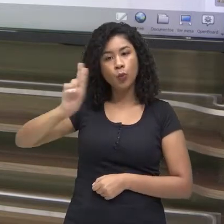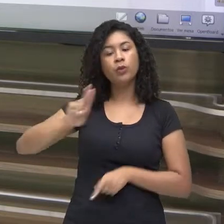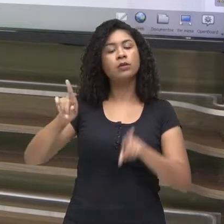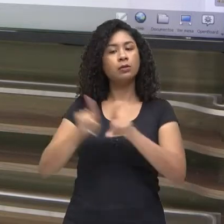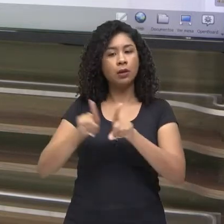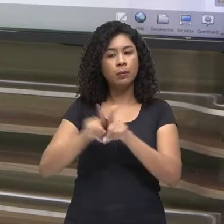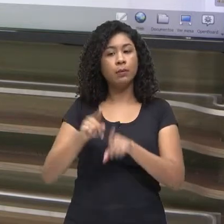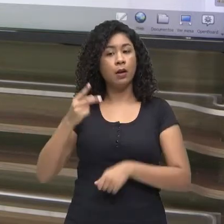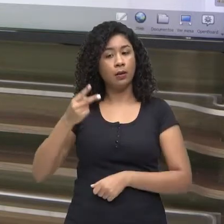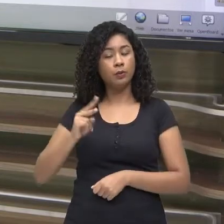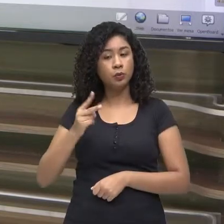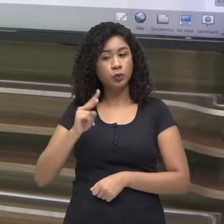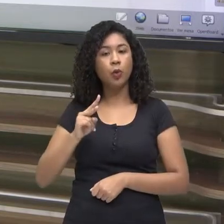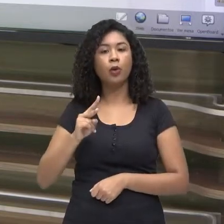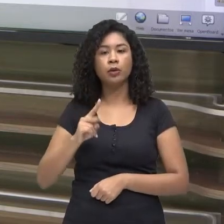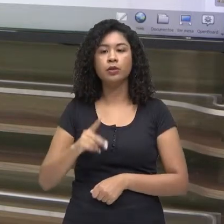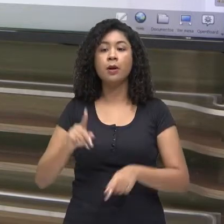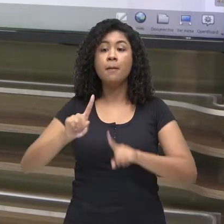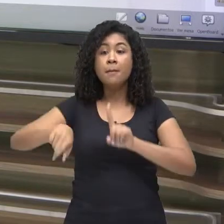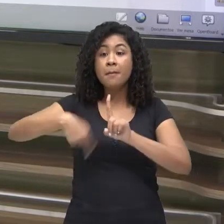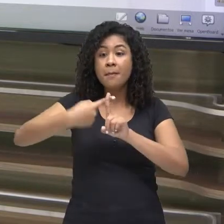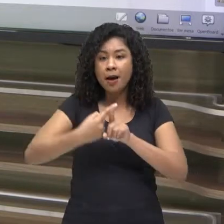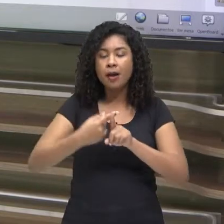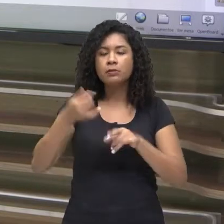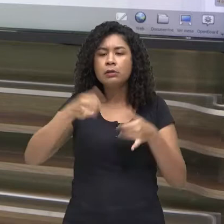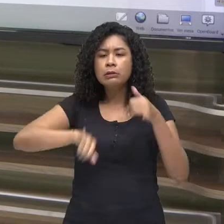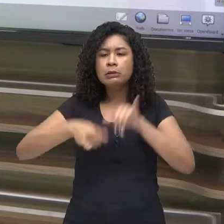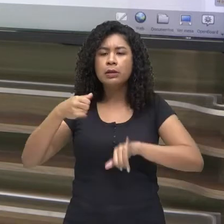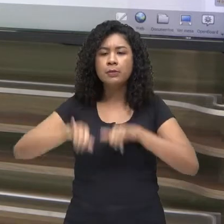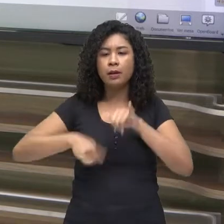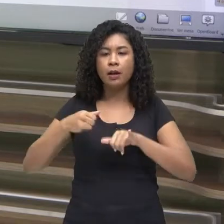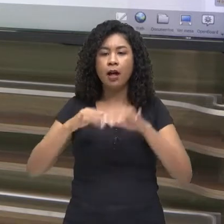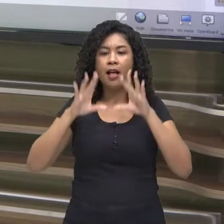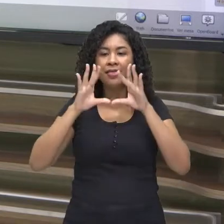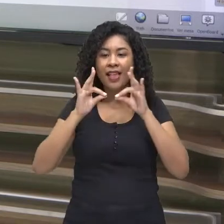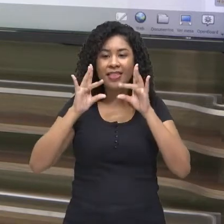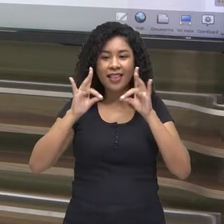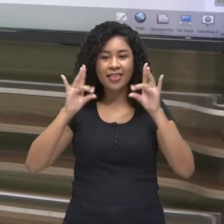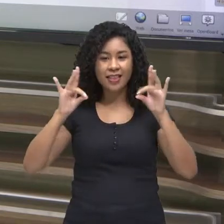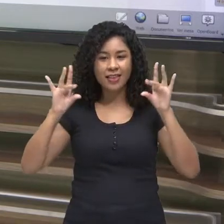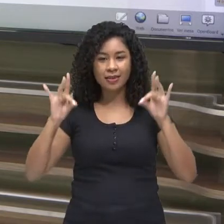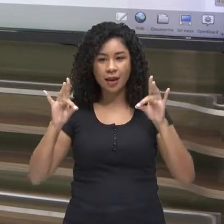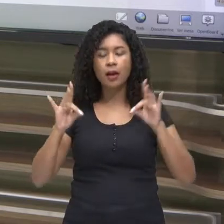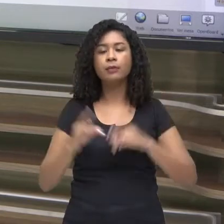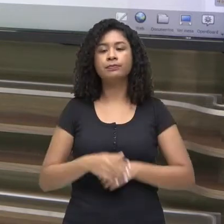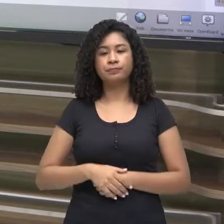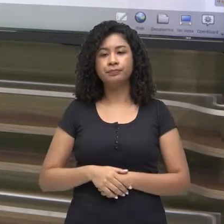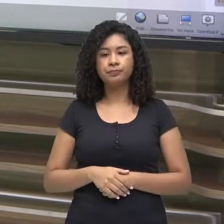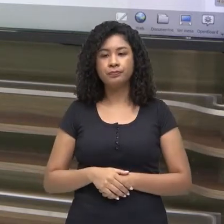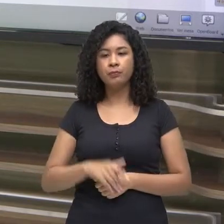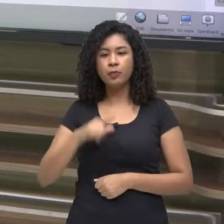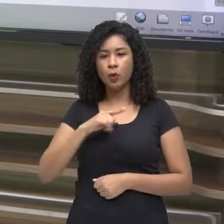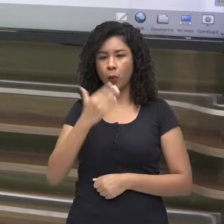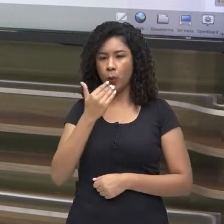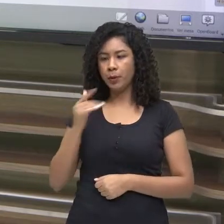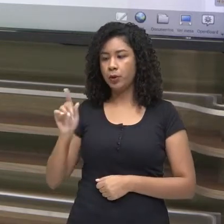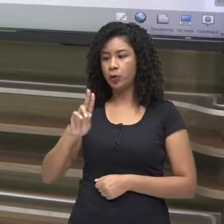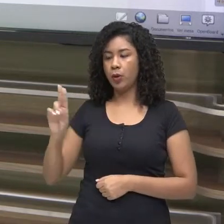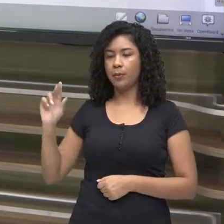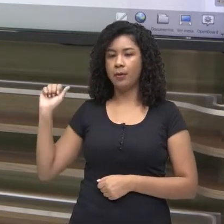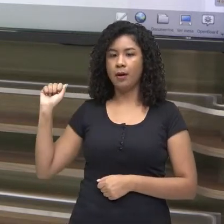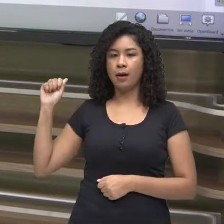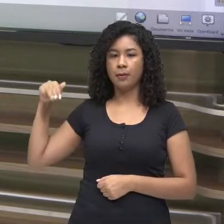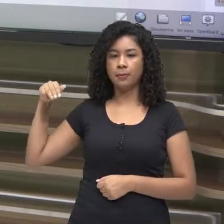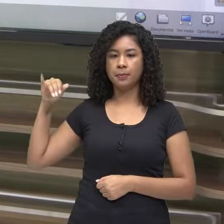ação química por meio da saliva. A digestão do amido se inicia na boca. Então, mais tarde nós